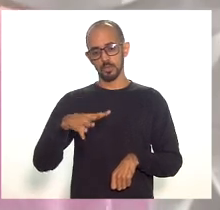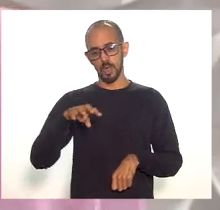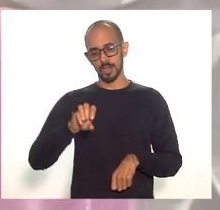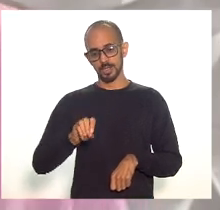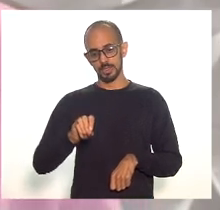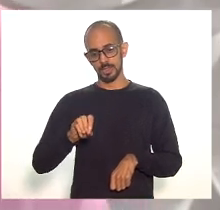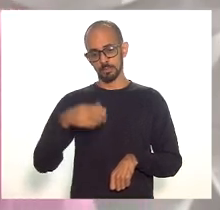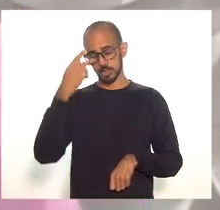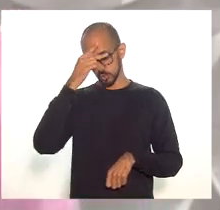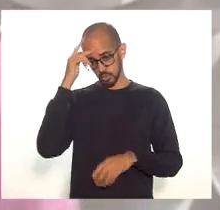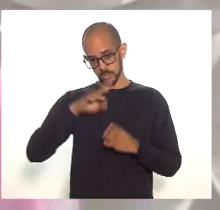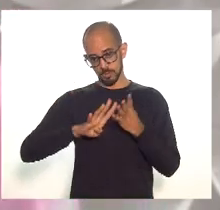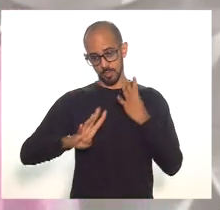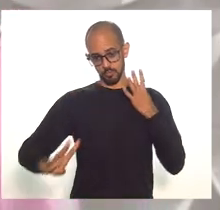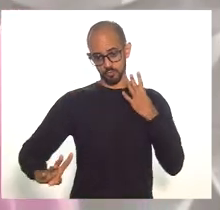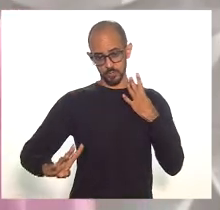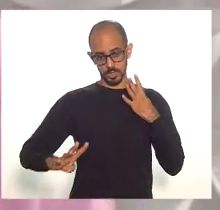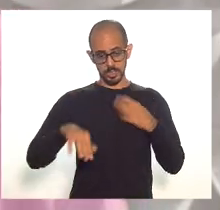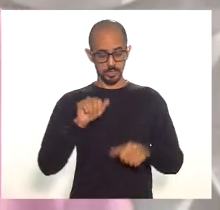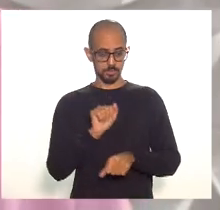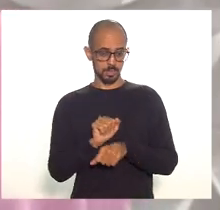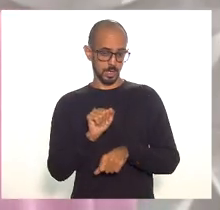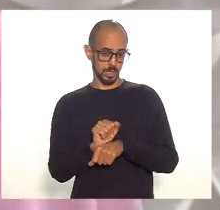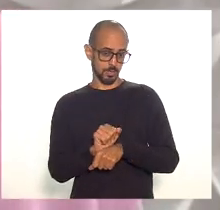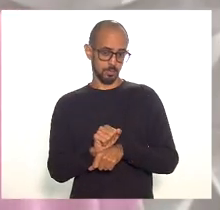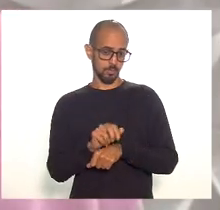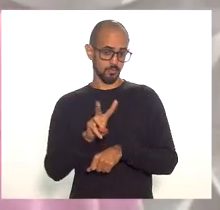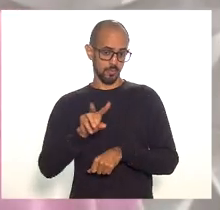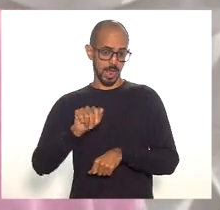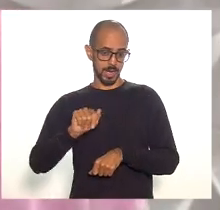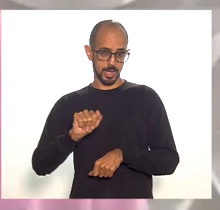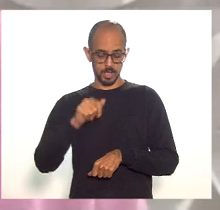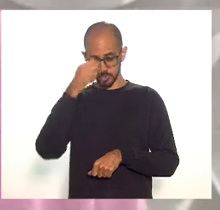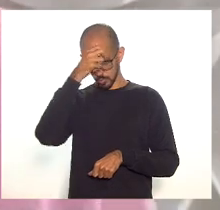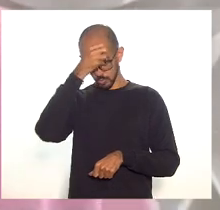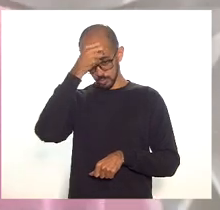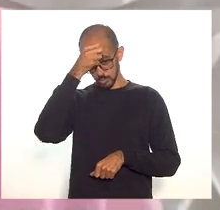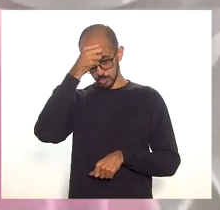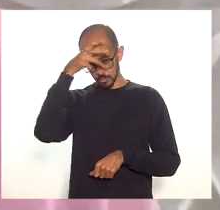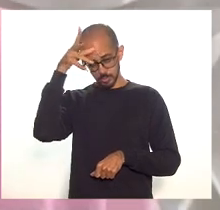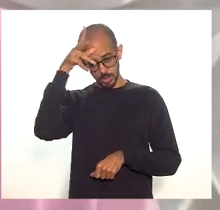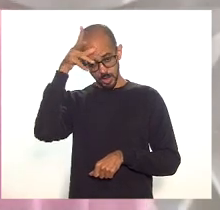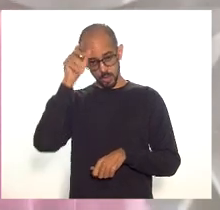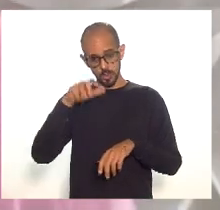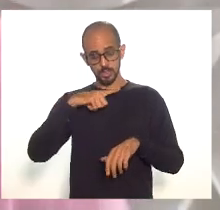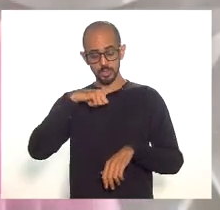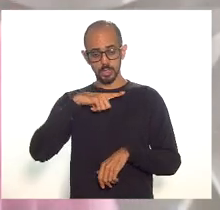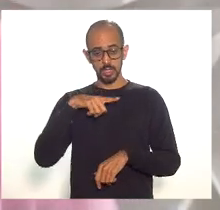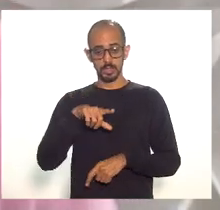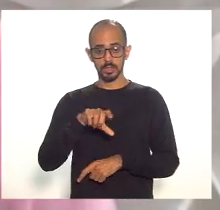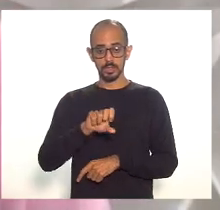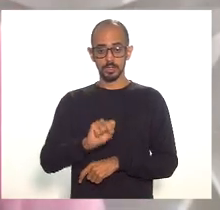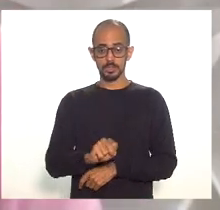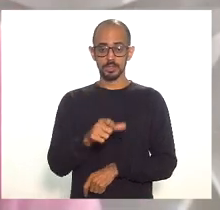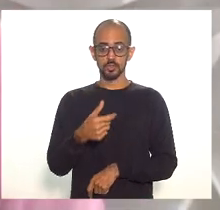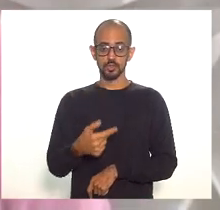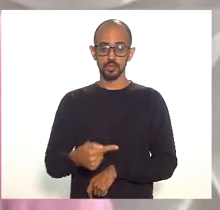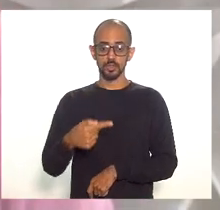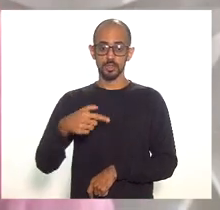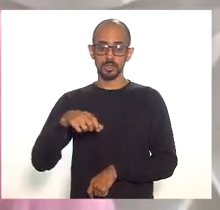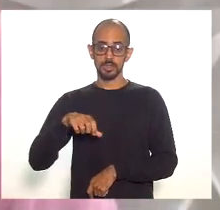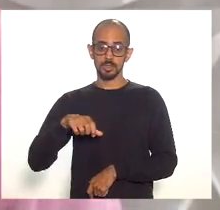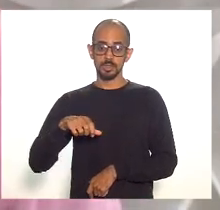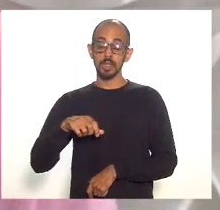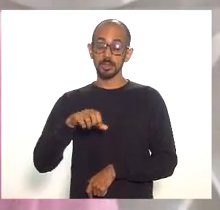uma vaga de UTI ou de enfermaria, enquanto que haviam 387 leitos bloqueados